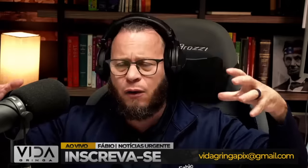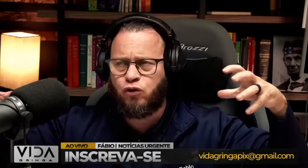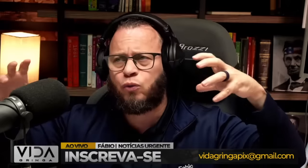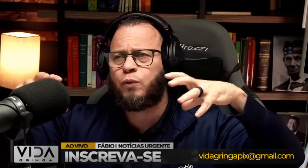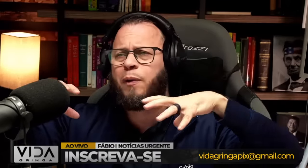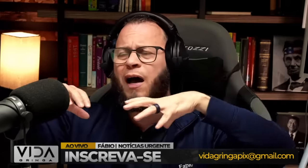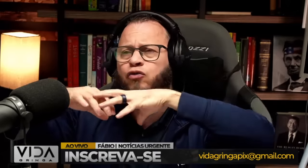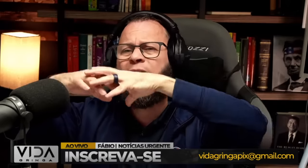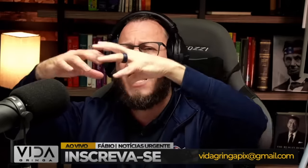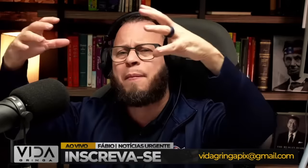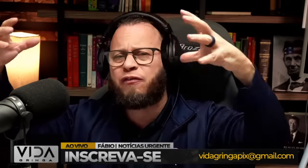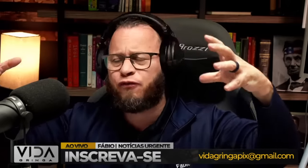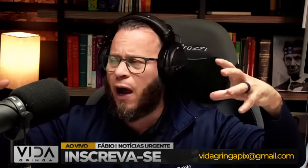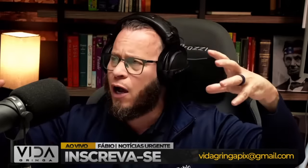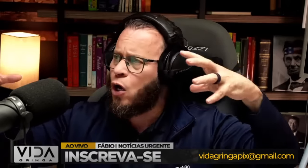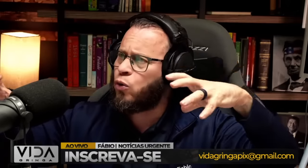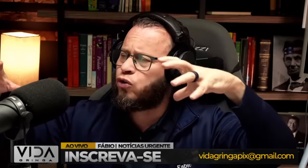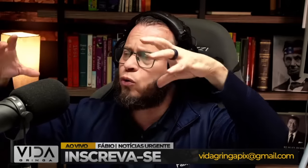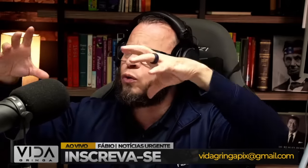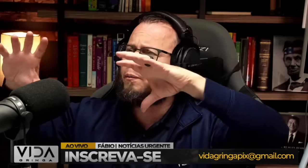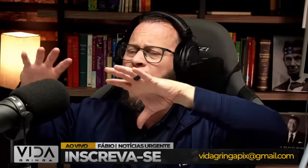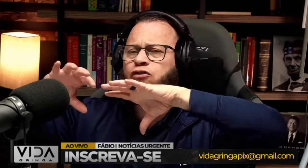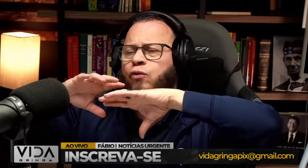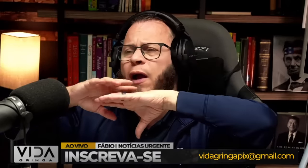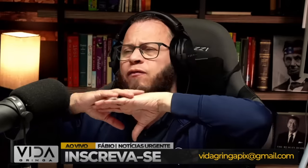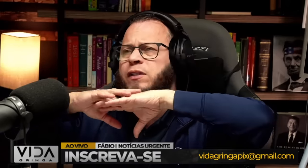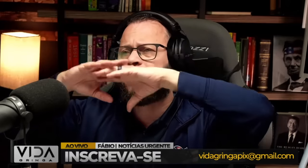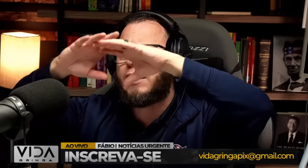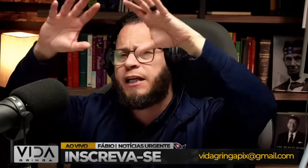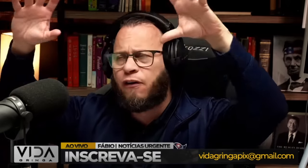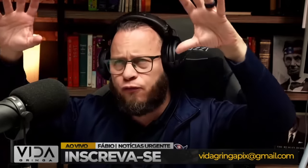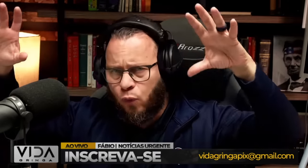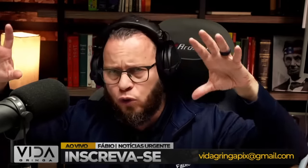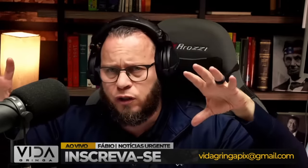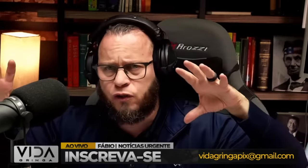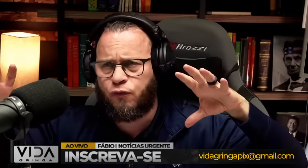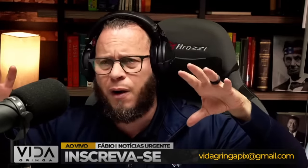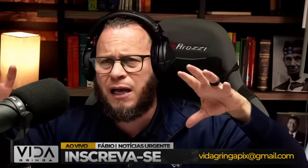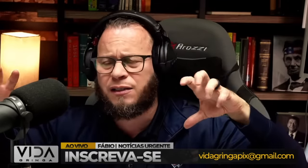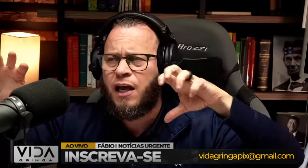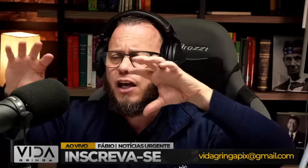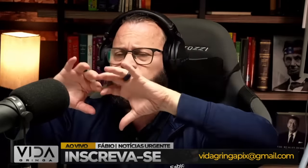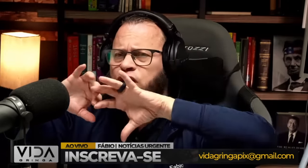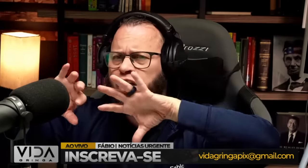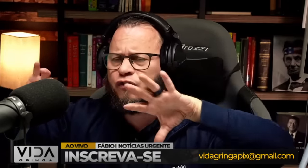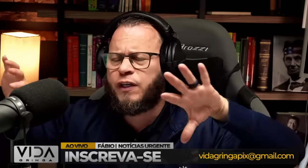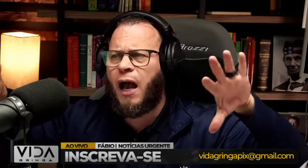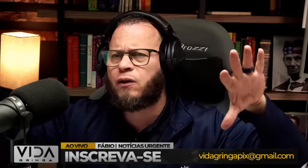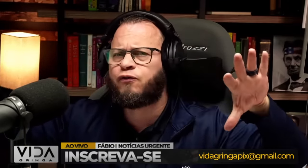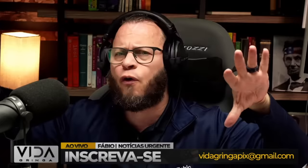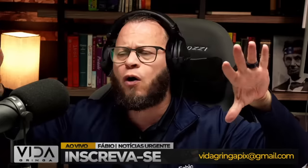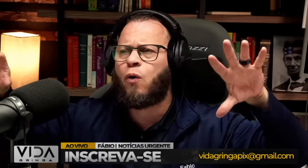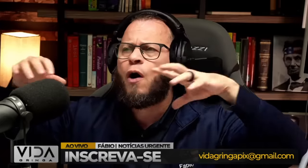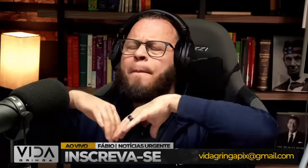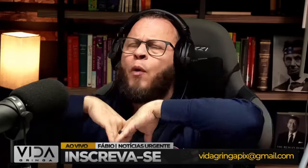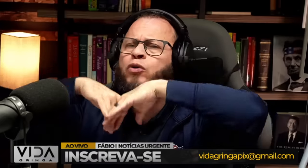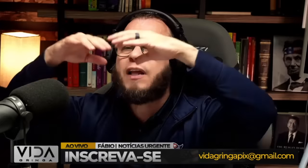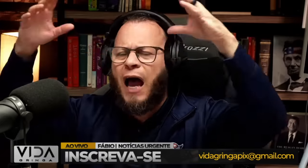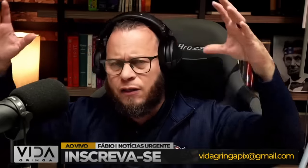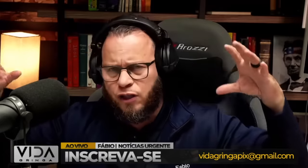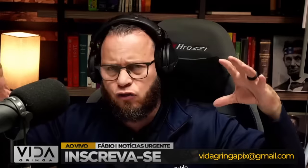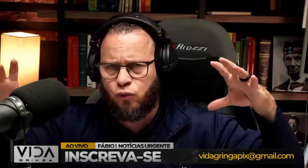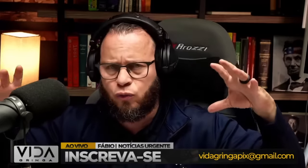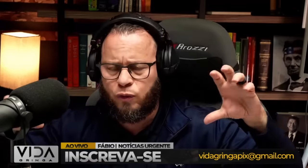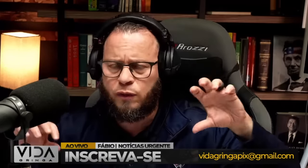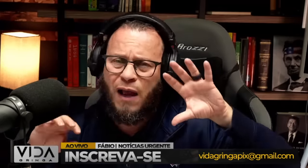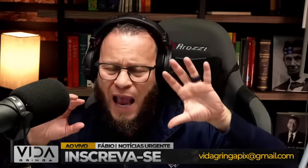abalar. O segundo passo é abafar. O segundo passo é você criar cortina de fumaça, desviar o foco, mudar